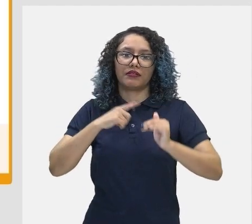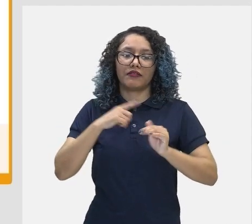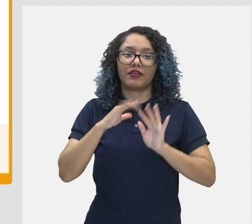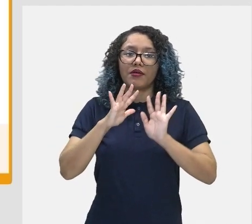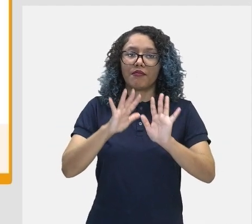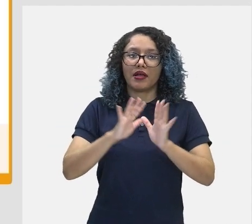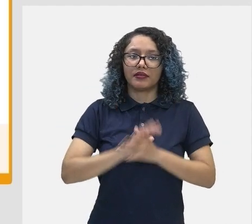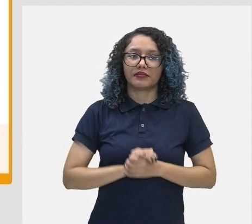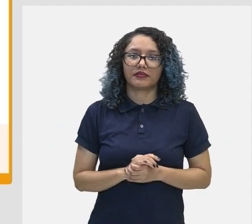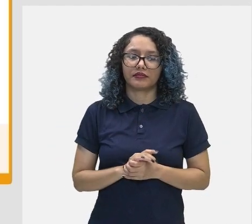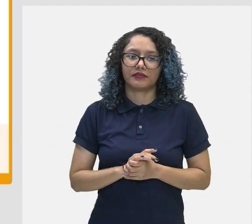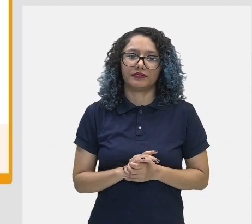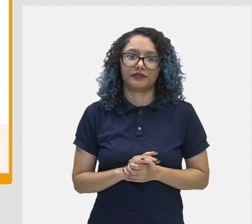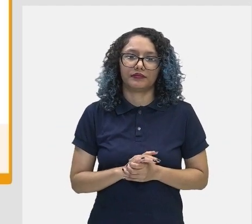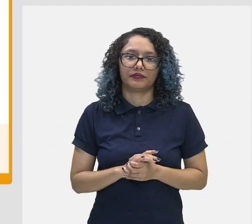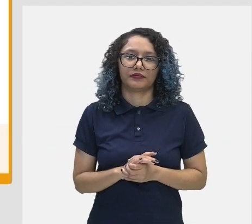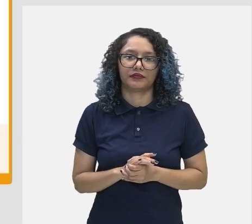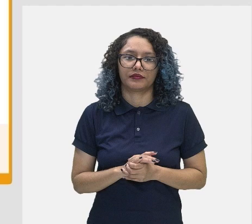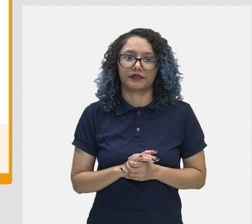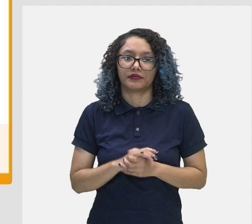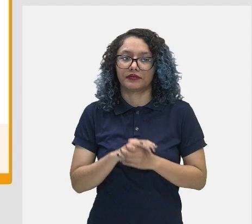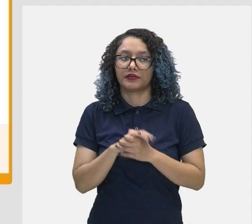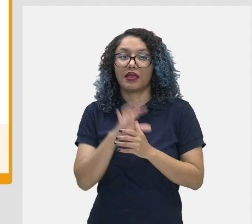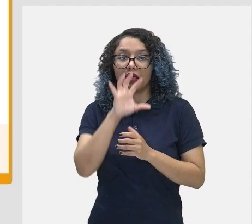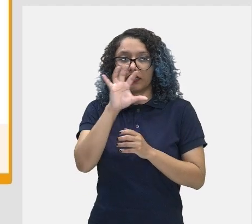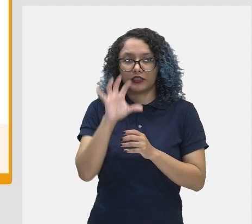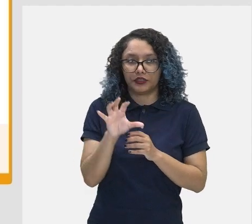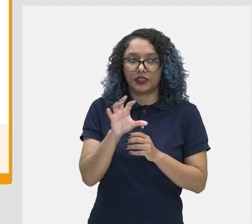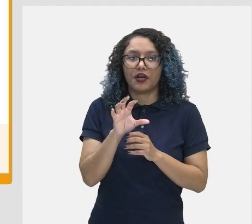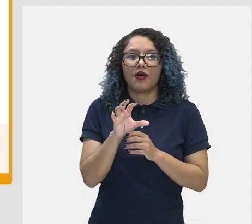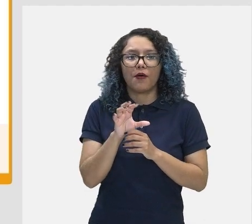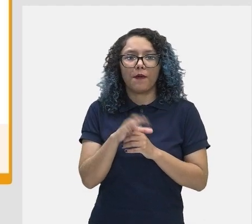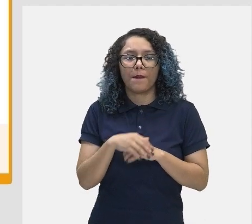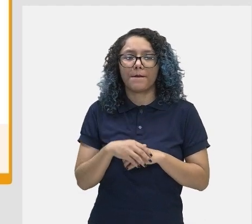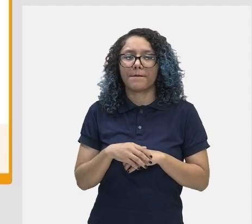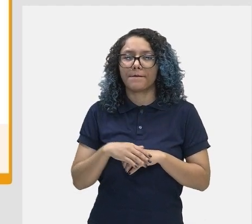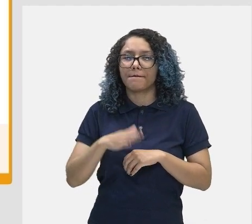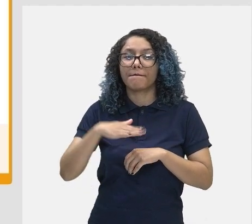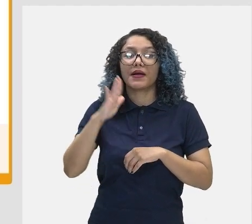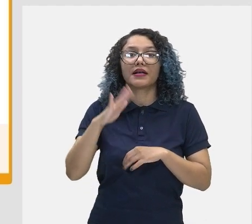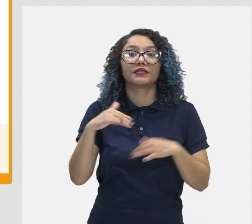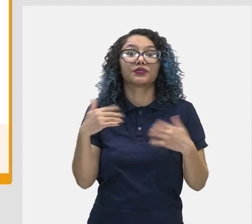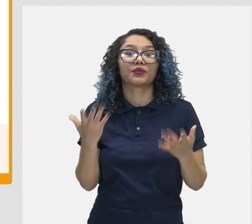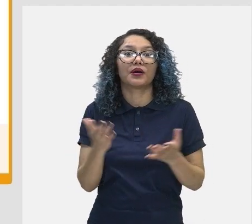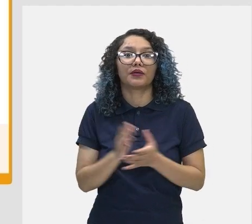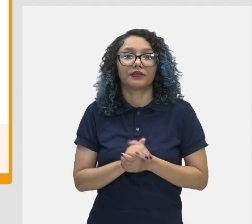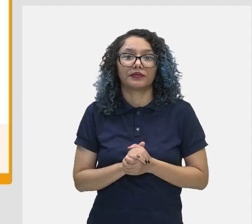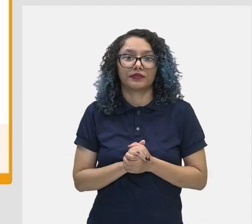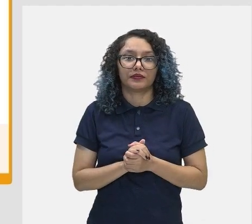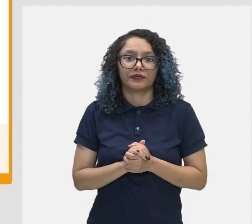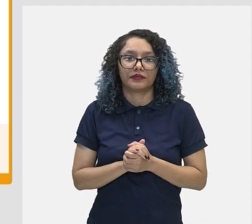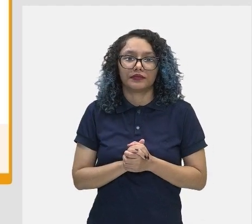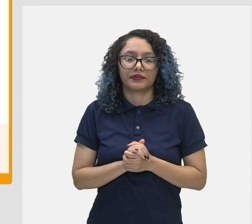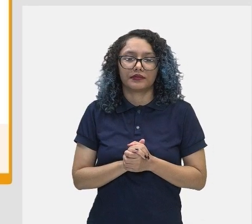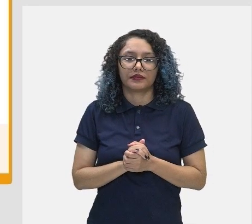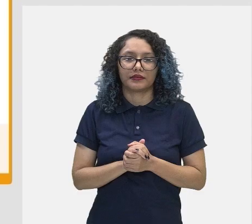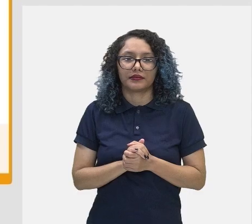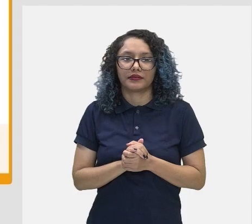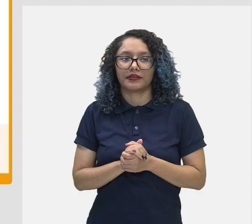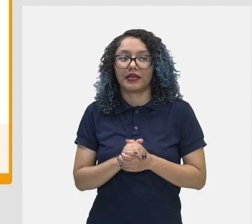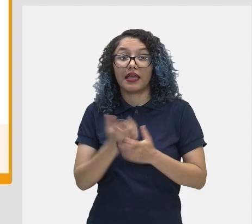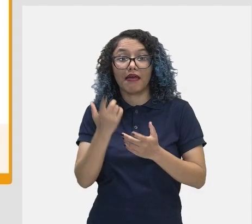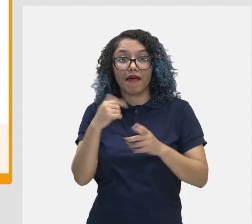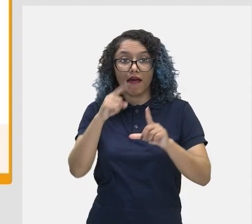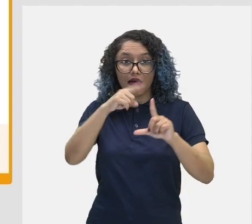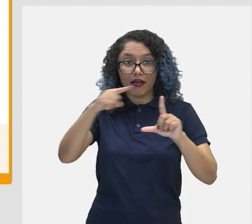região que tem esse maior efetivo, não é? Porque aqui tem o maior efetivo ali, tá bem claro para a gente, né? A linha que está